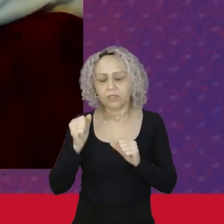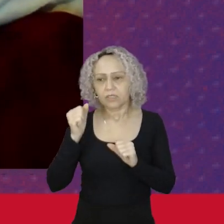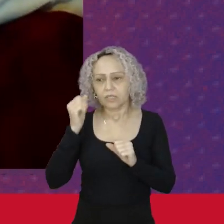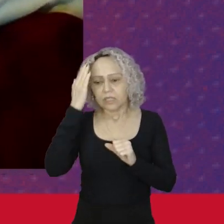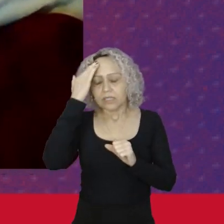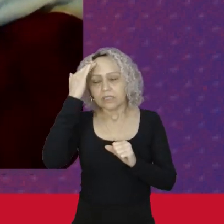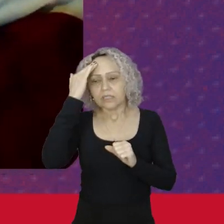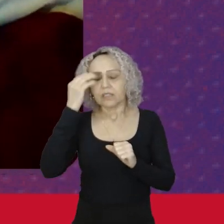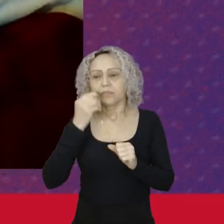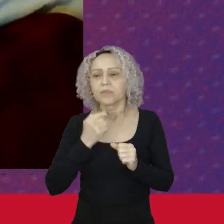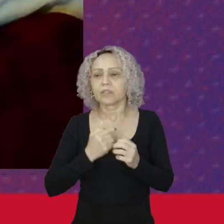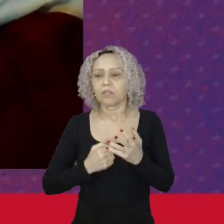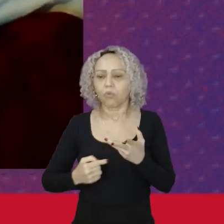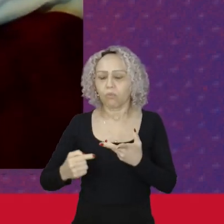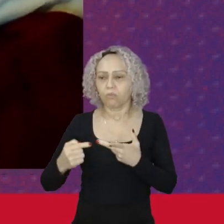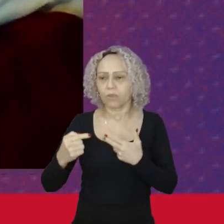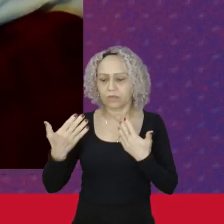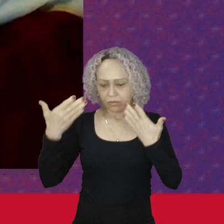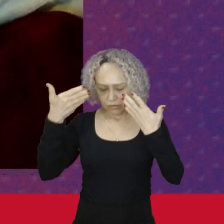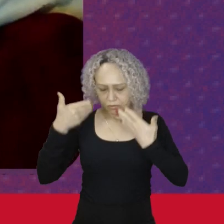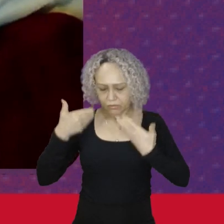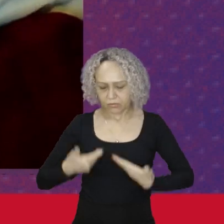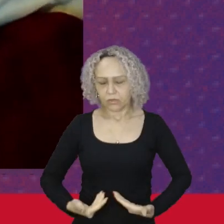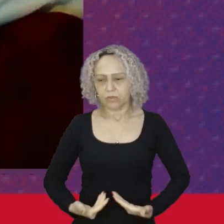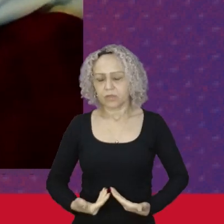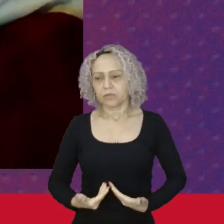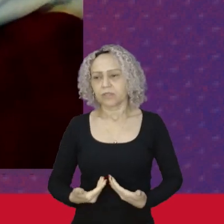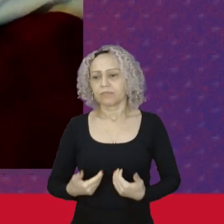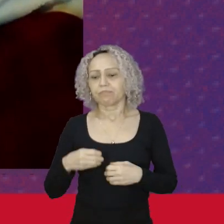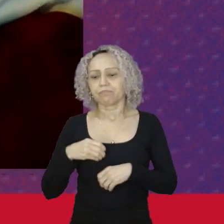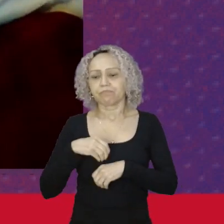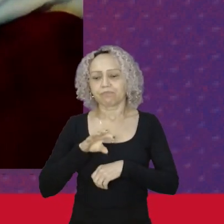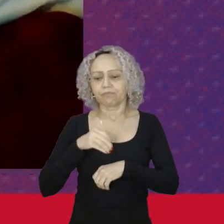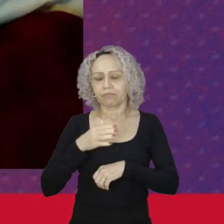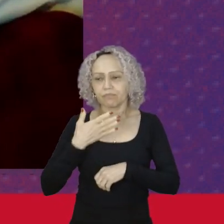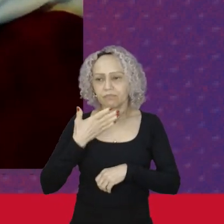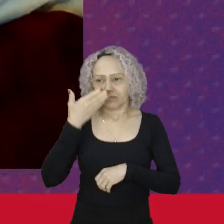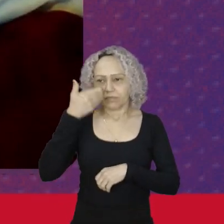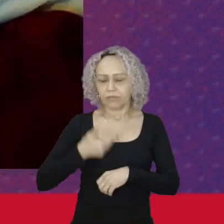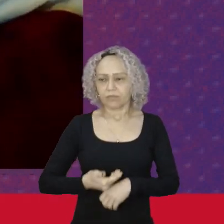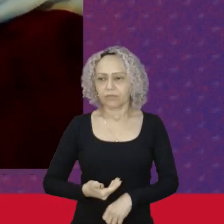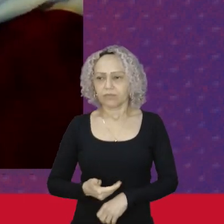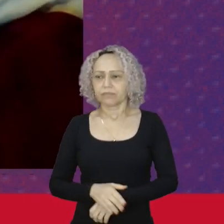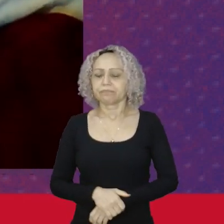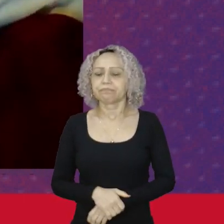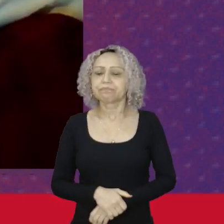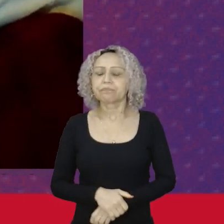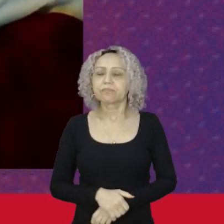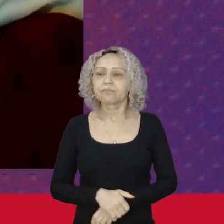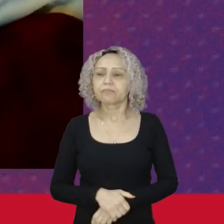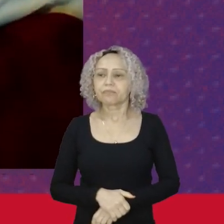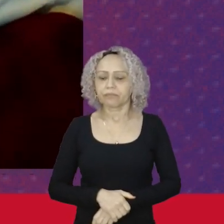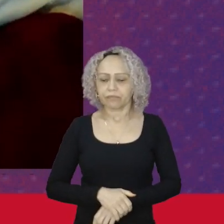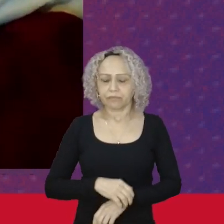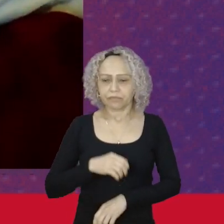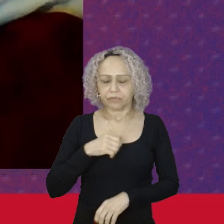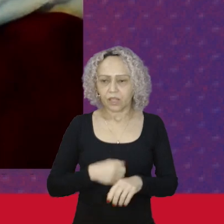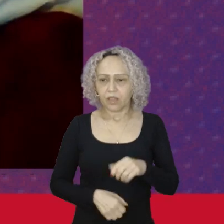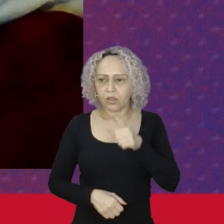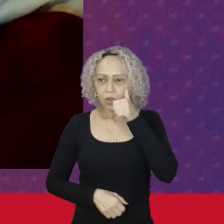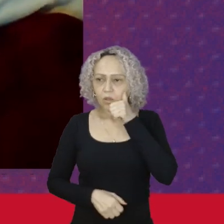saber algumas informações sobre a minha aparência. Eu sou uma